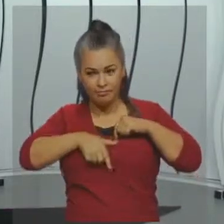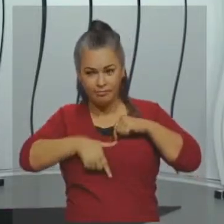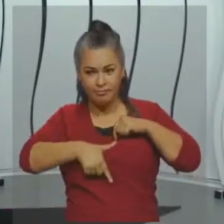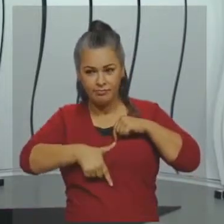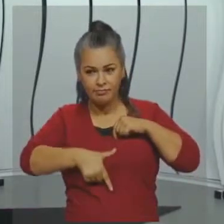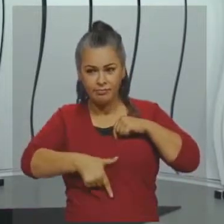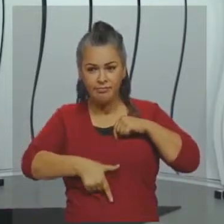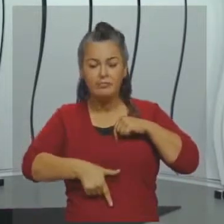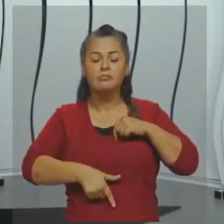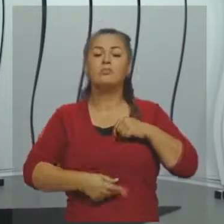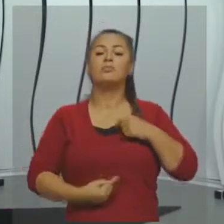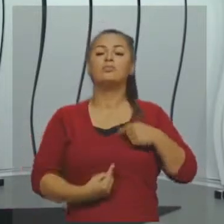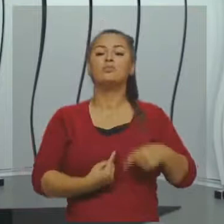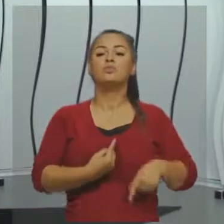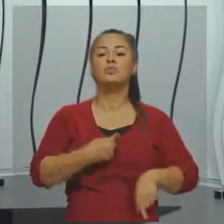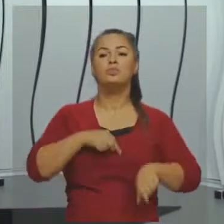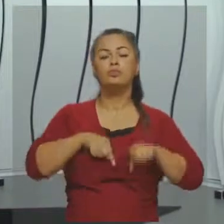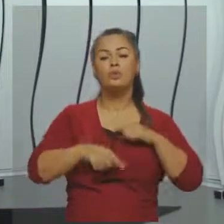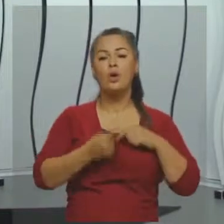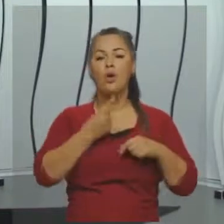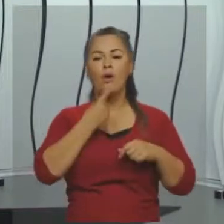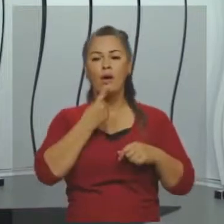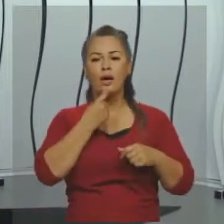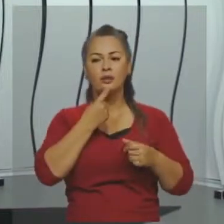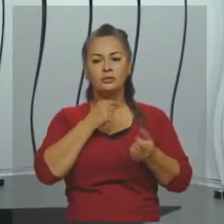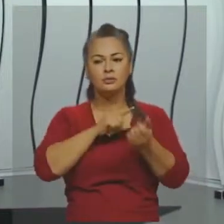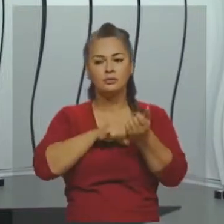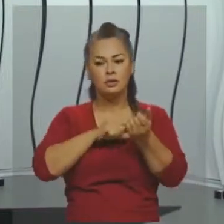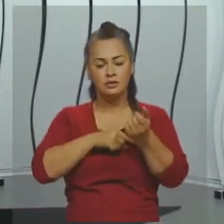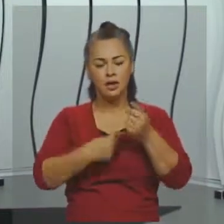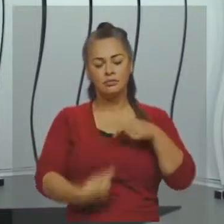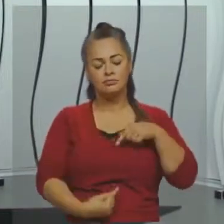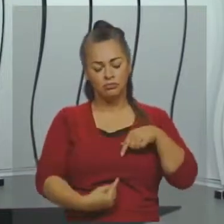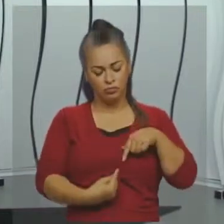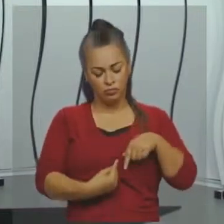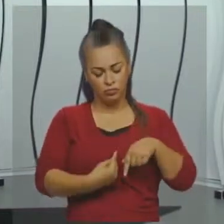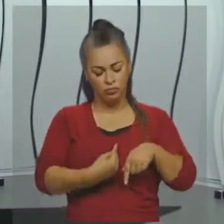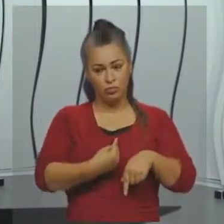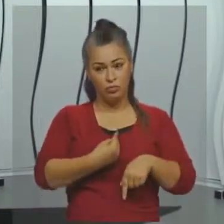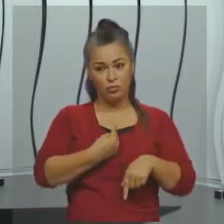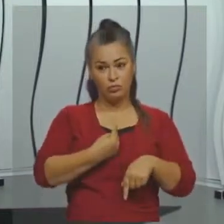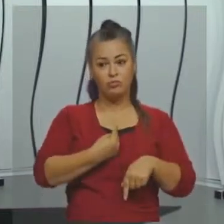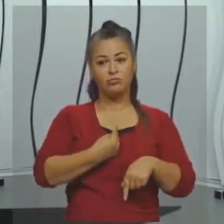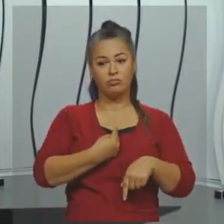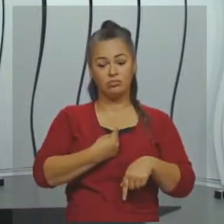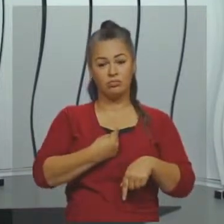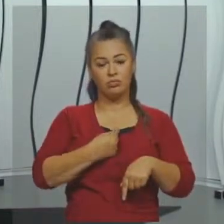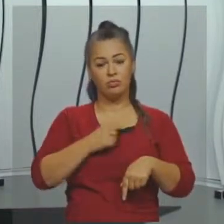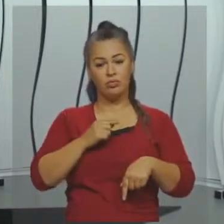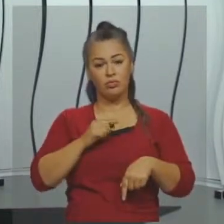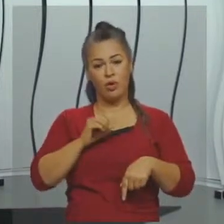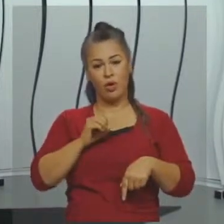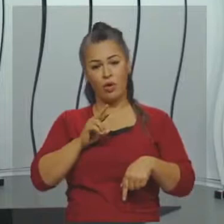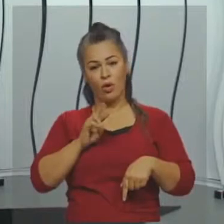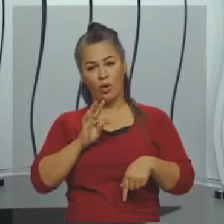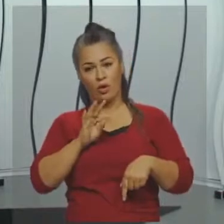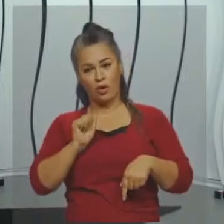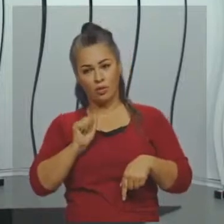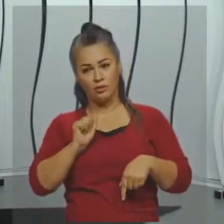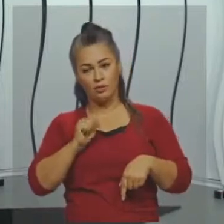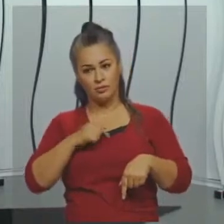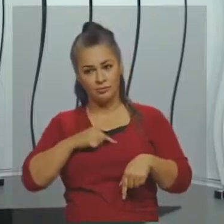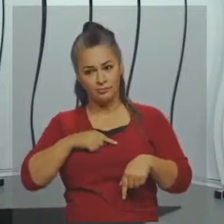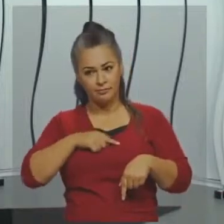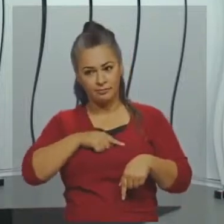vai acontecer? Essa artéria aorta, então, ela vai ter uma ramificação que